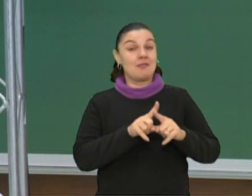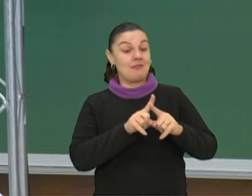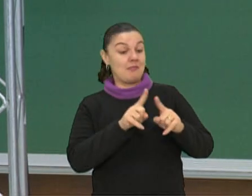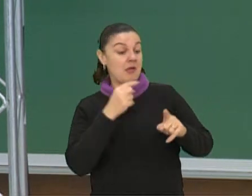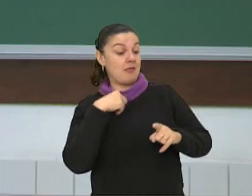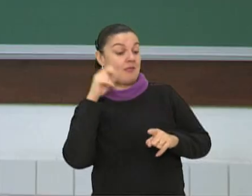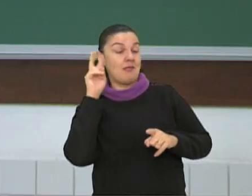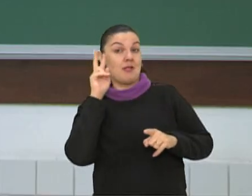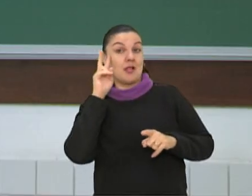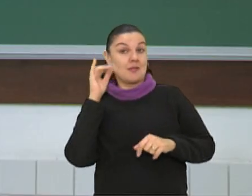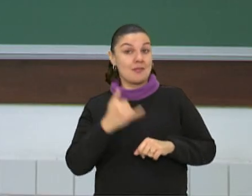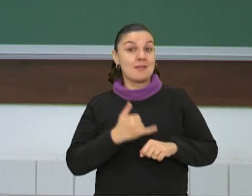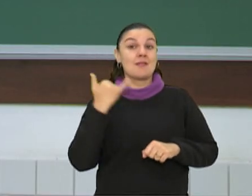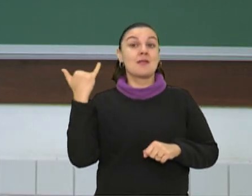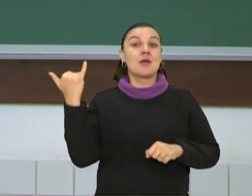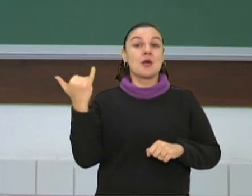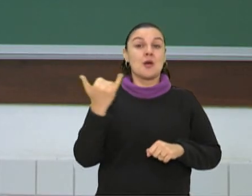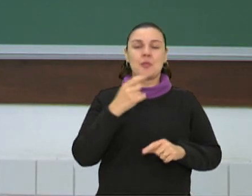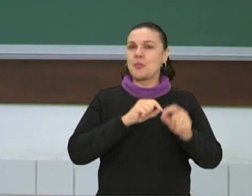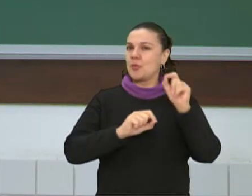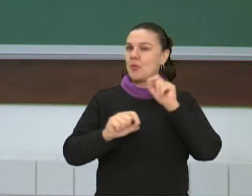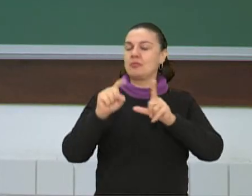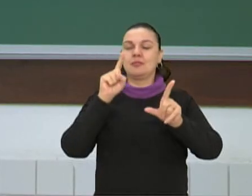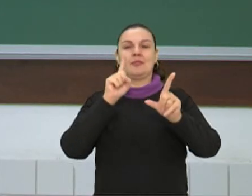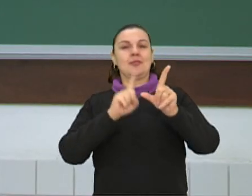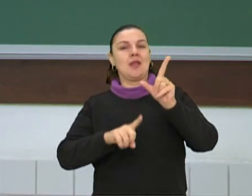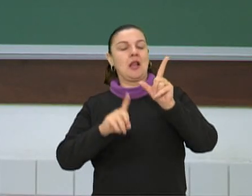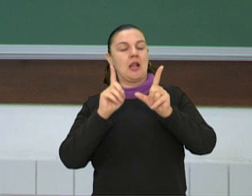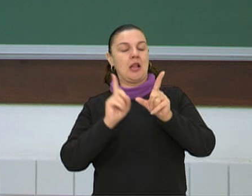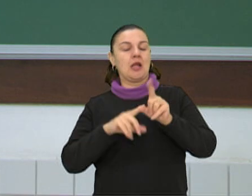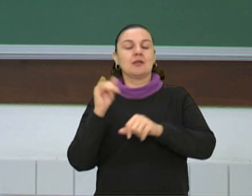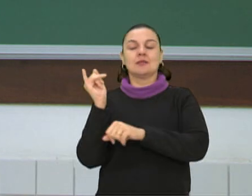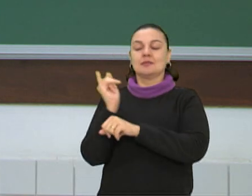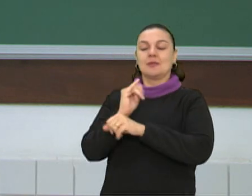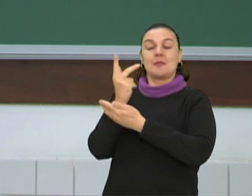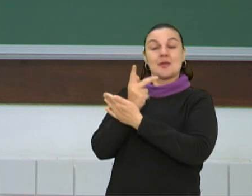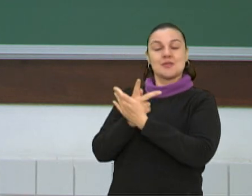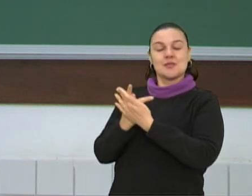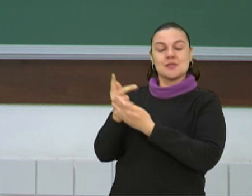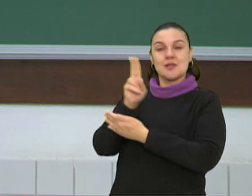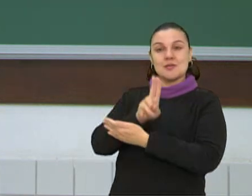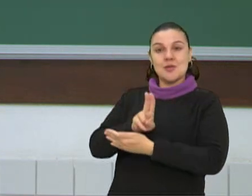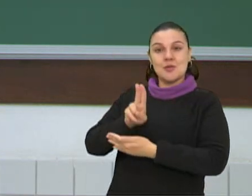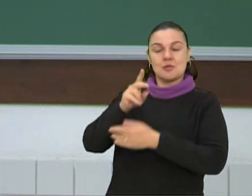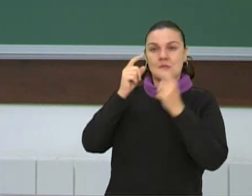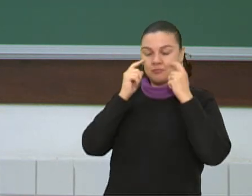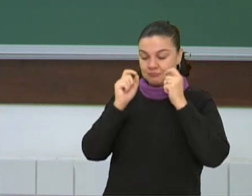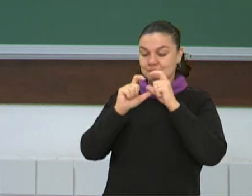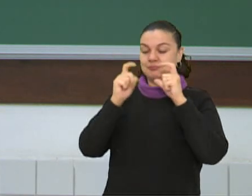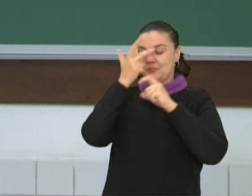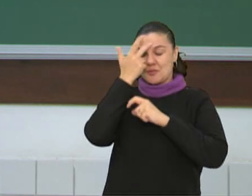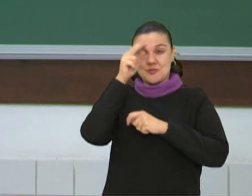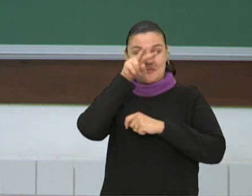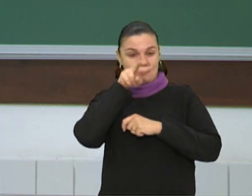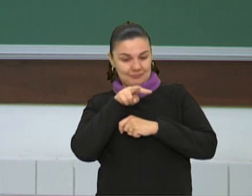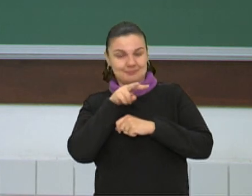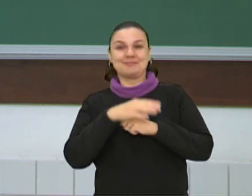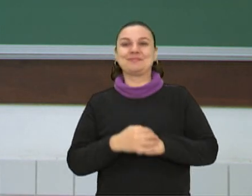muito importante prestar atenção na letra e na imagem a ser usada para chamar a atenção do leitor.